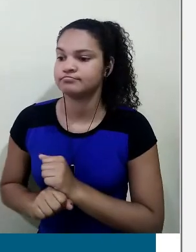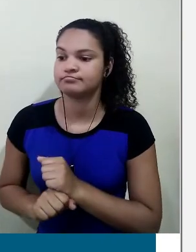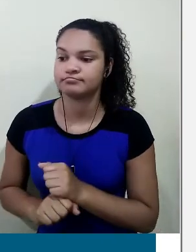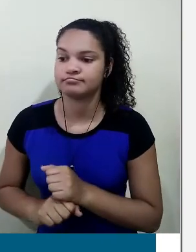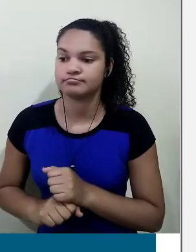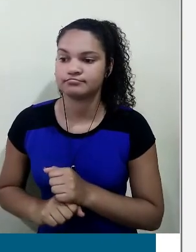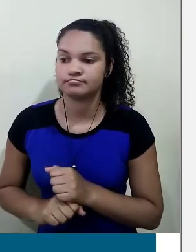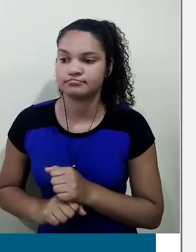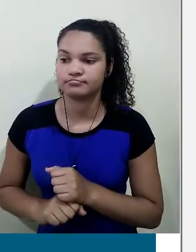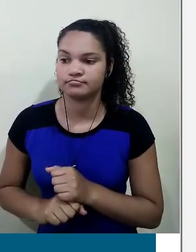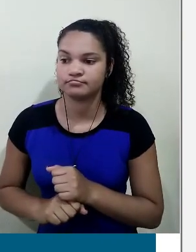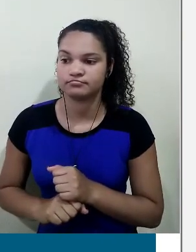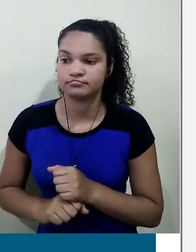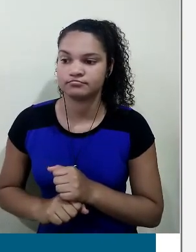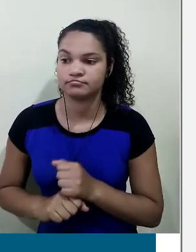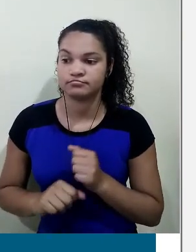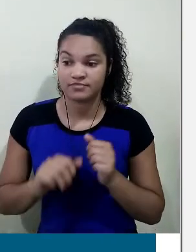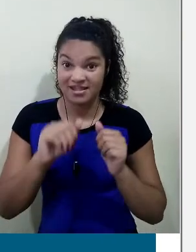genótipo azão-azinho, heterozigoto,